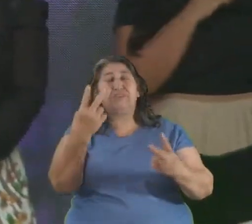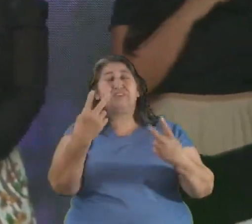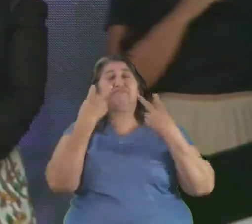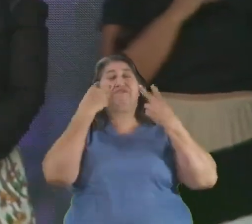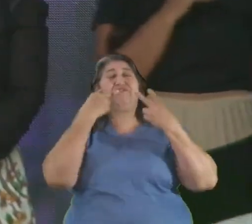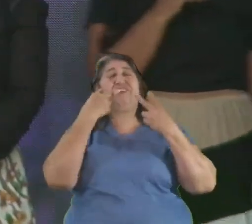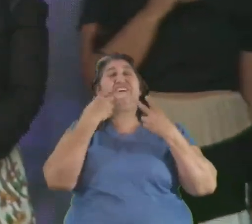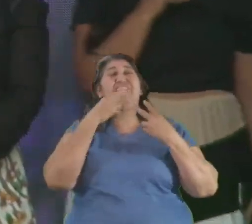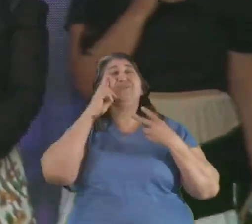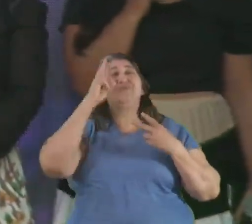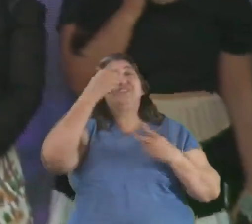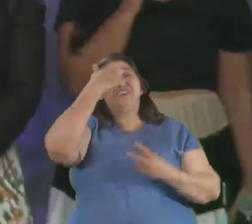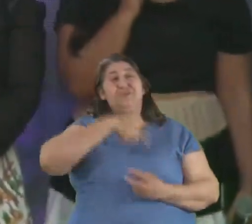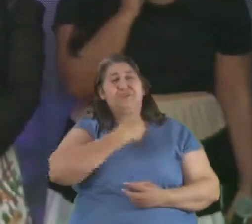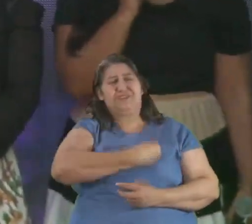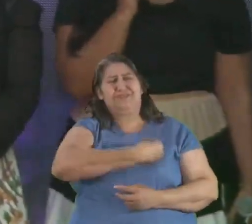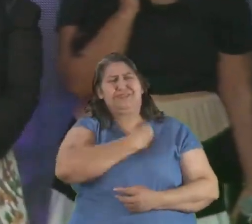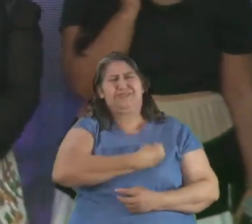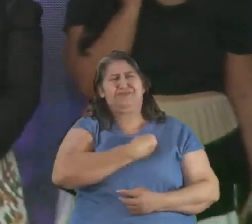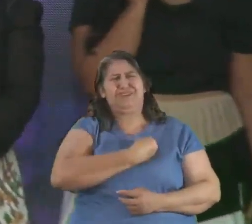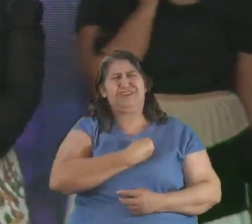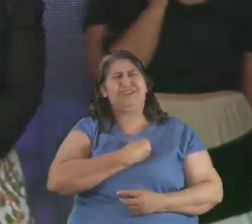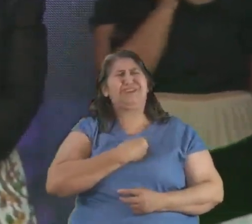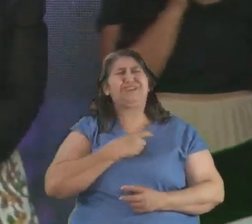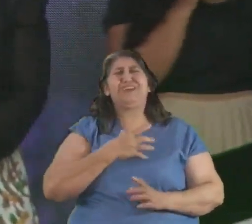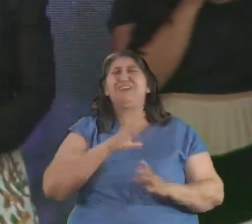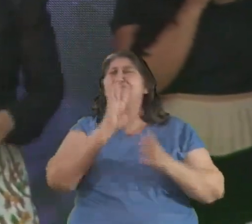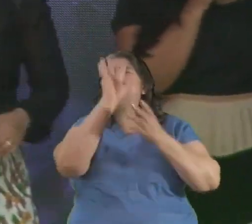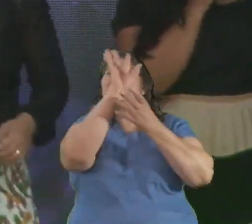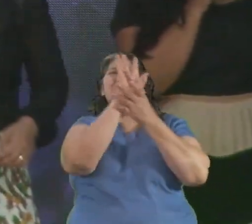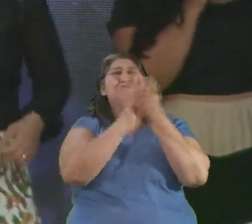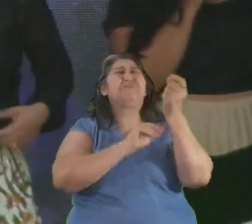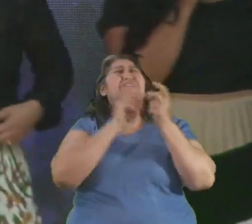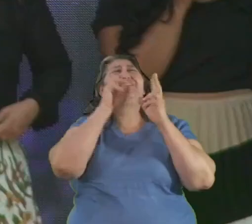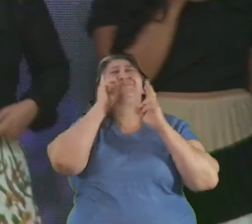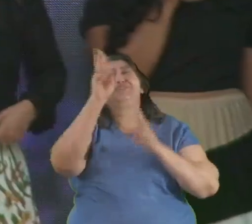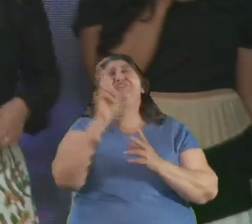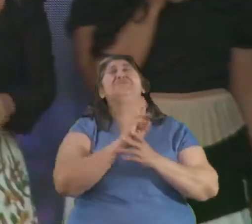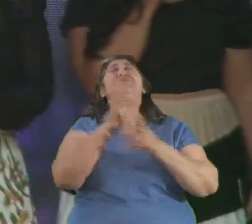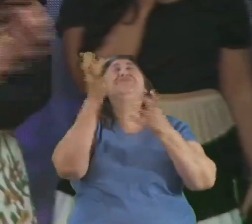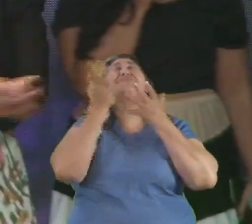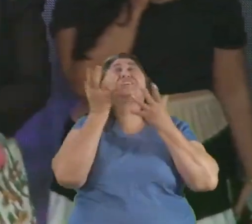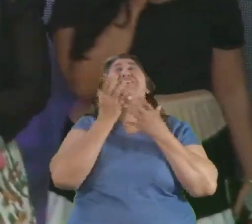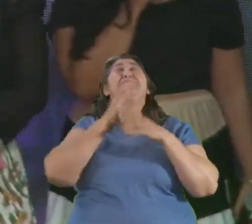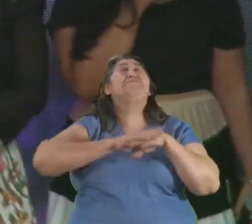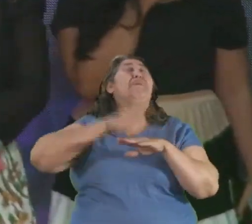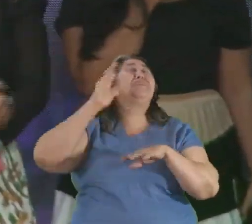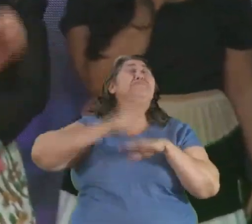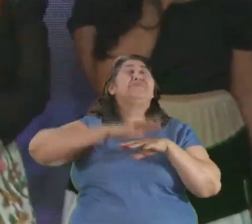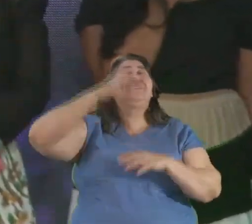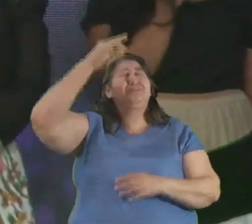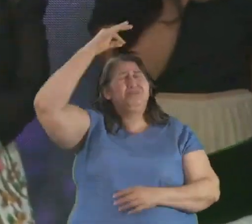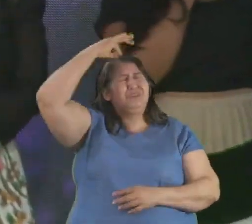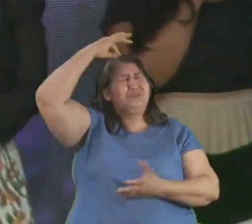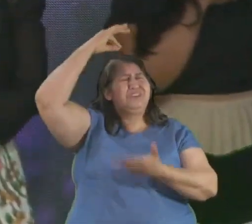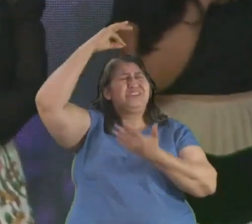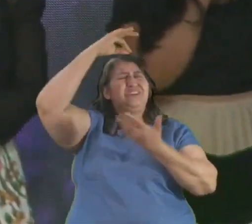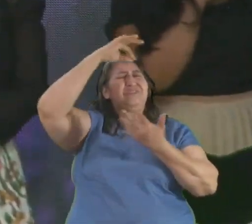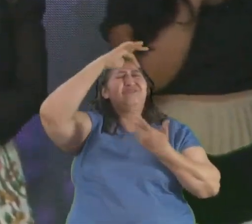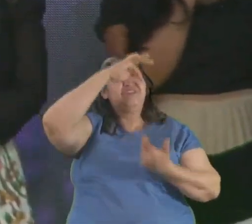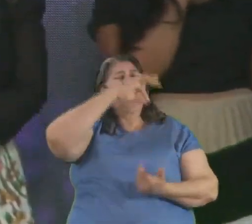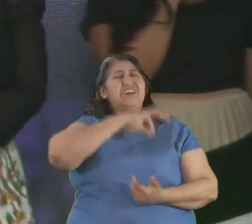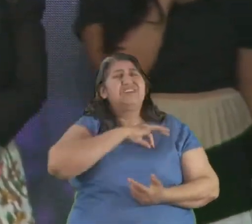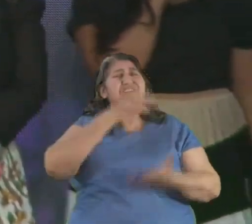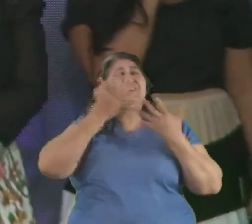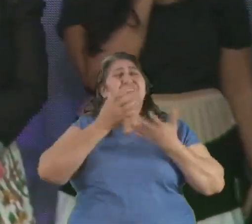Nós queremos mais de Ti. Nós queremos mais de Ti, Espírito Santo. Nós queremos mais de Ti. Toda honra e